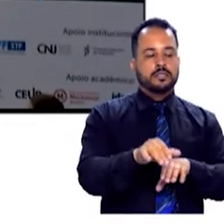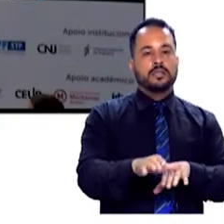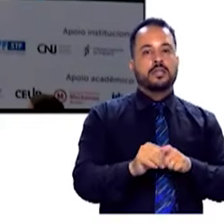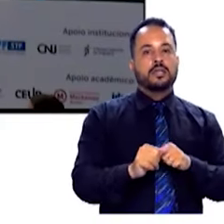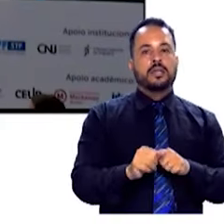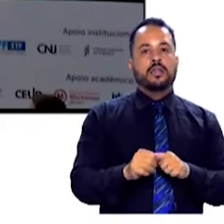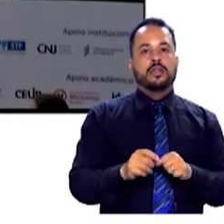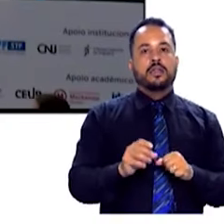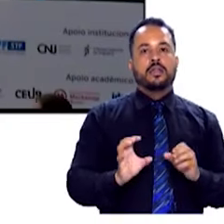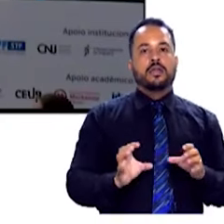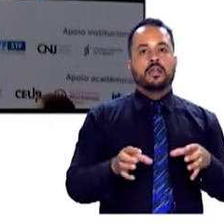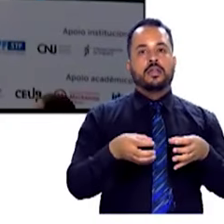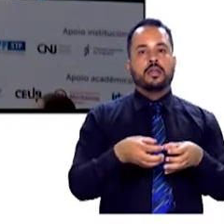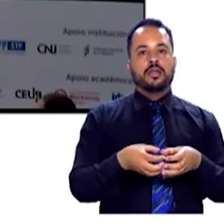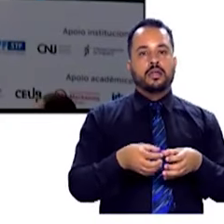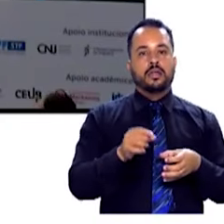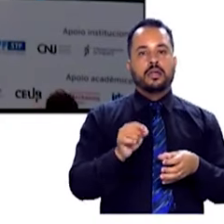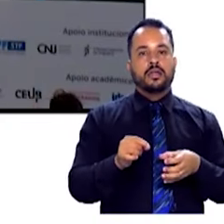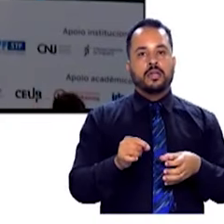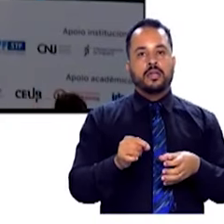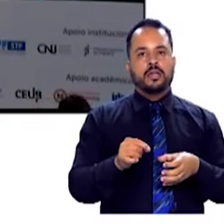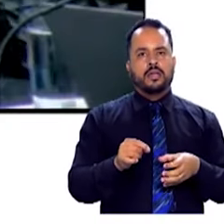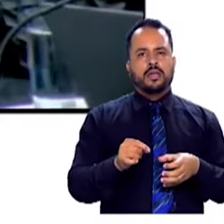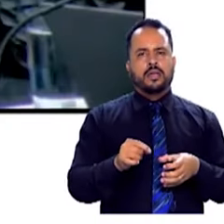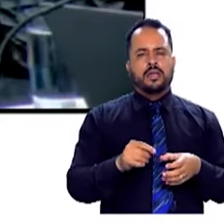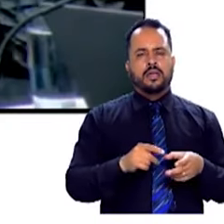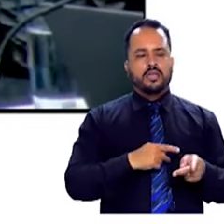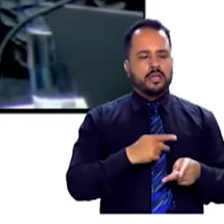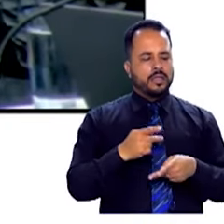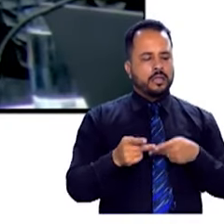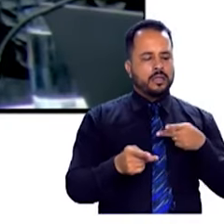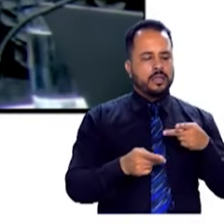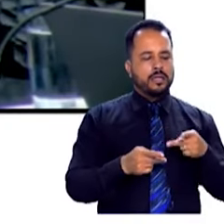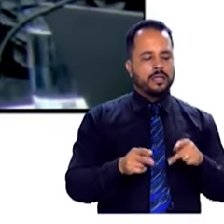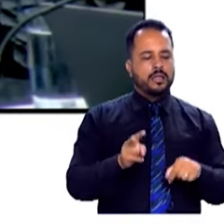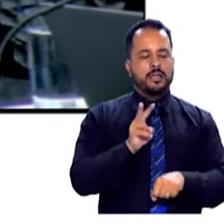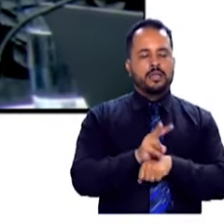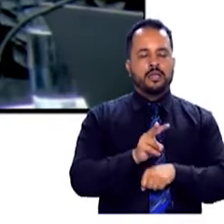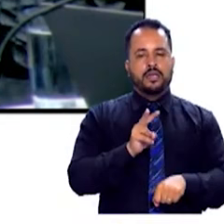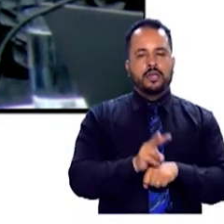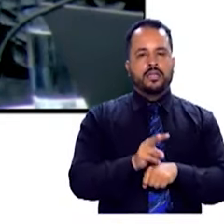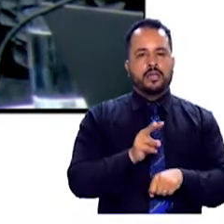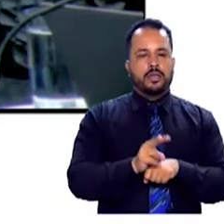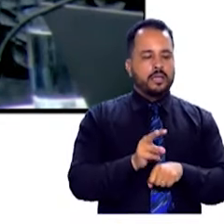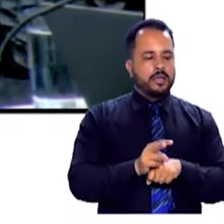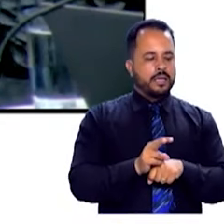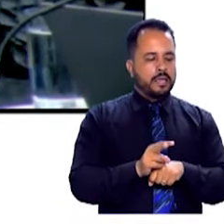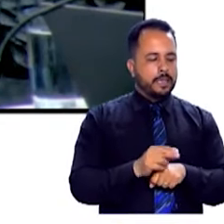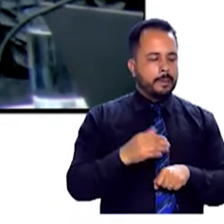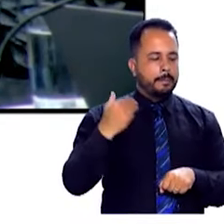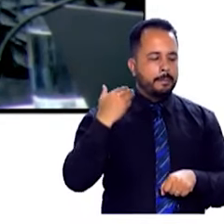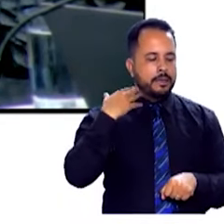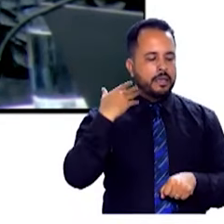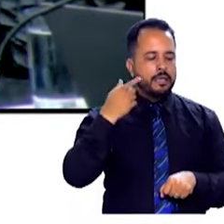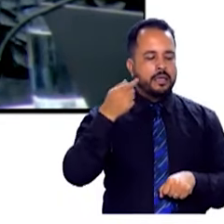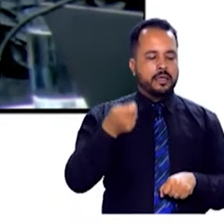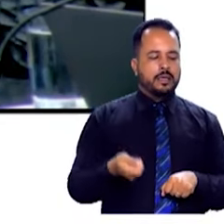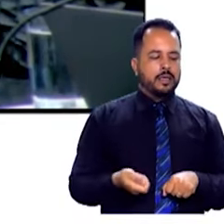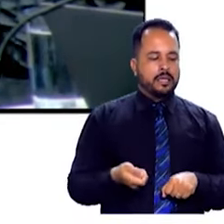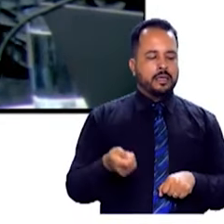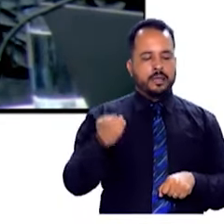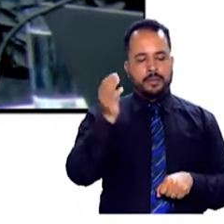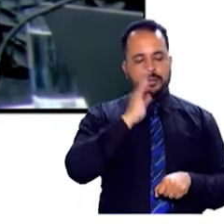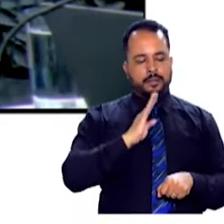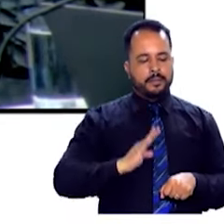de digamos assim da atuação da magistratura brasileira no âmbito administrativo